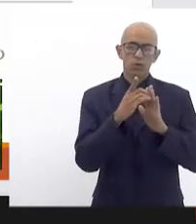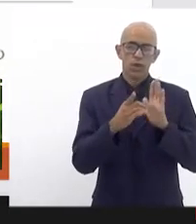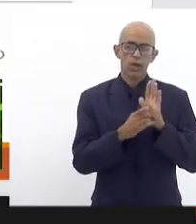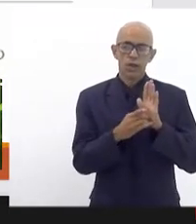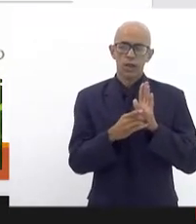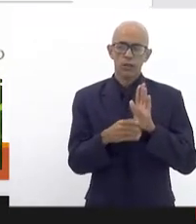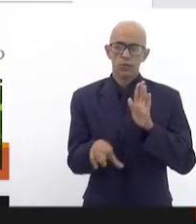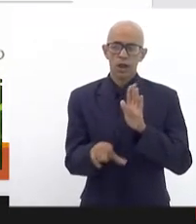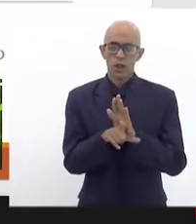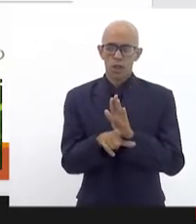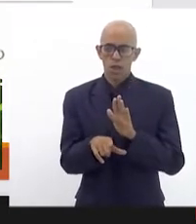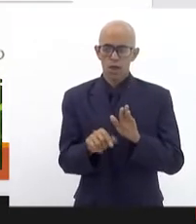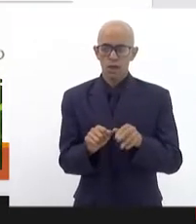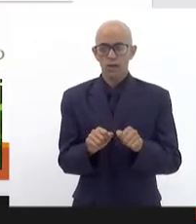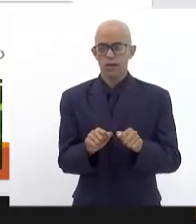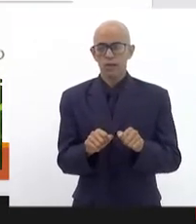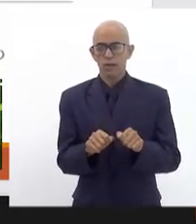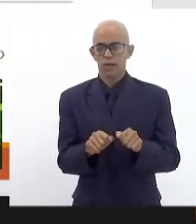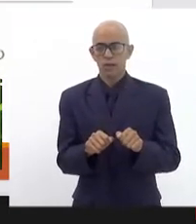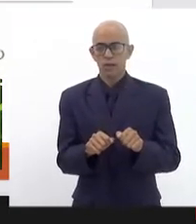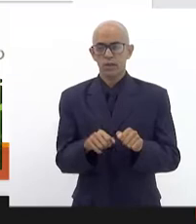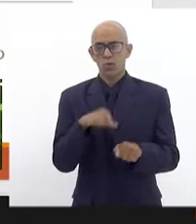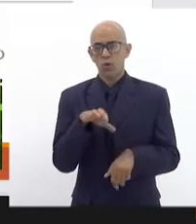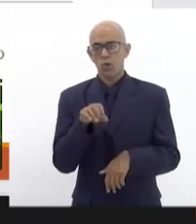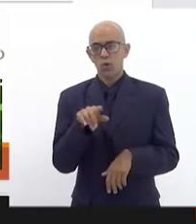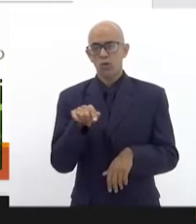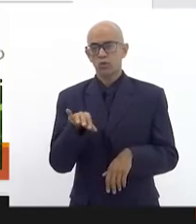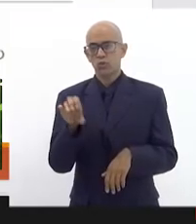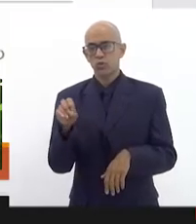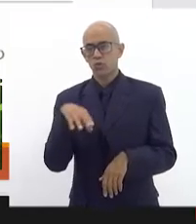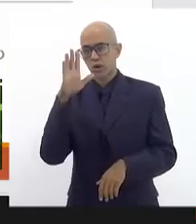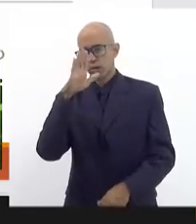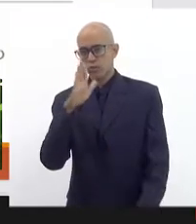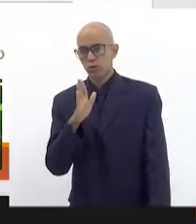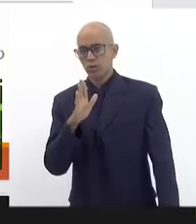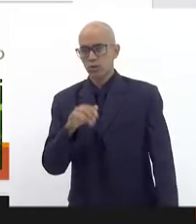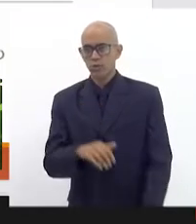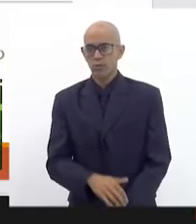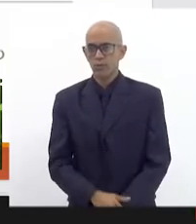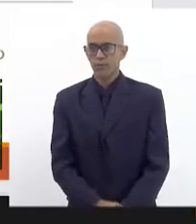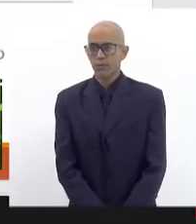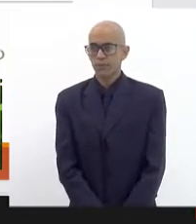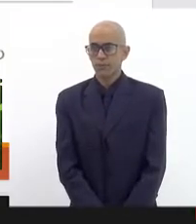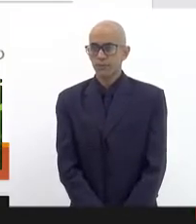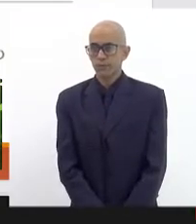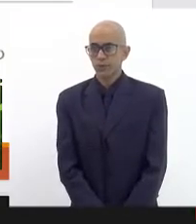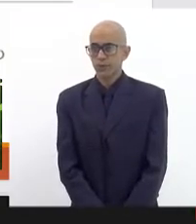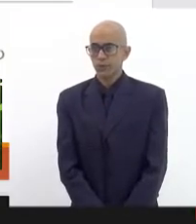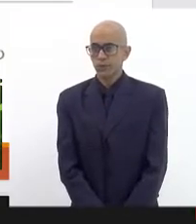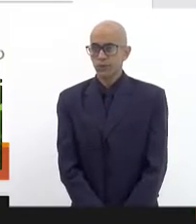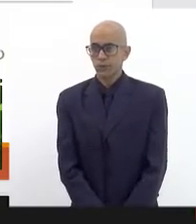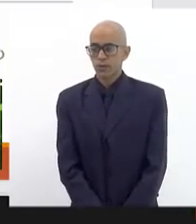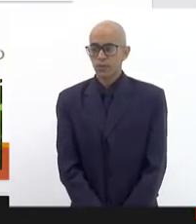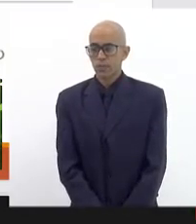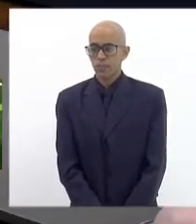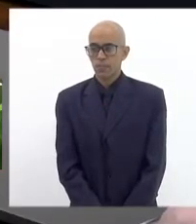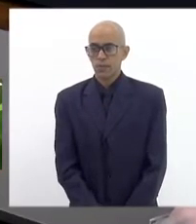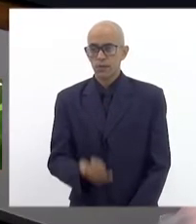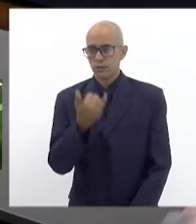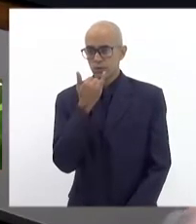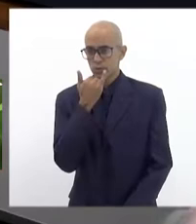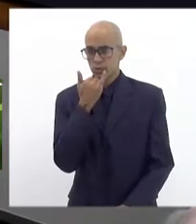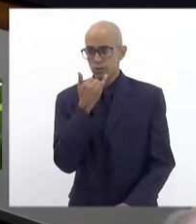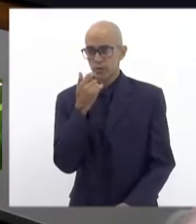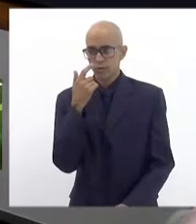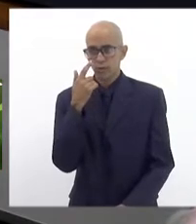e o Código Nacional, que é o decreto 9.283 de 2020. Nós estamos vendo a apresentação no modo design,